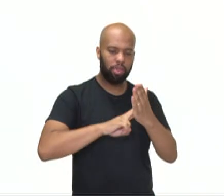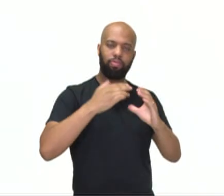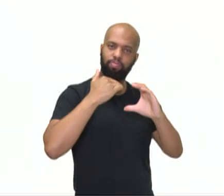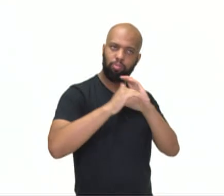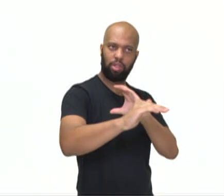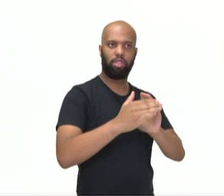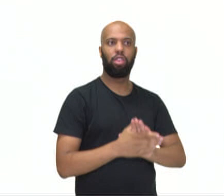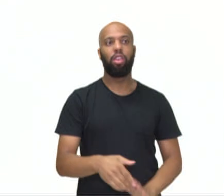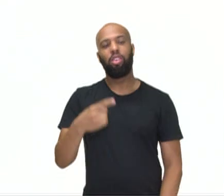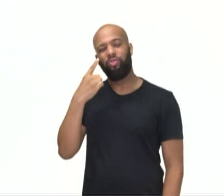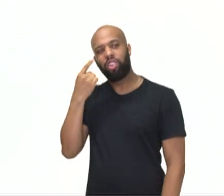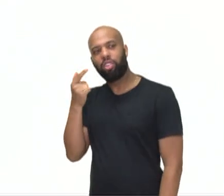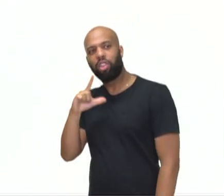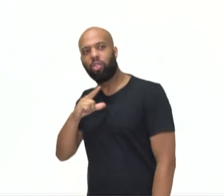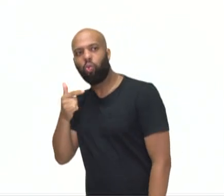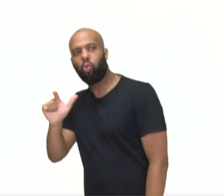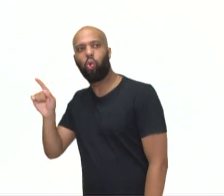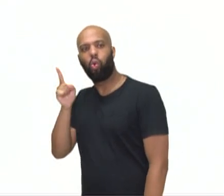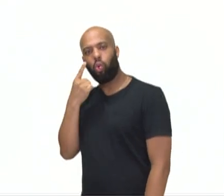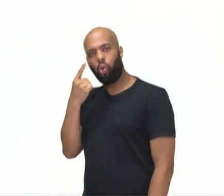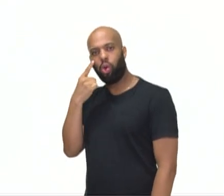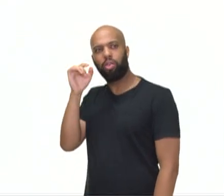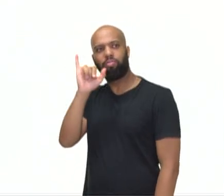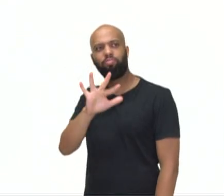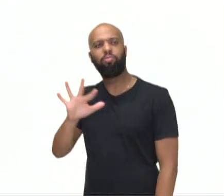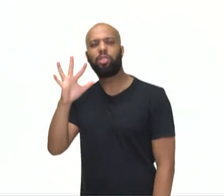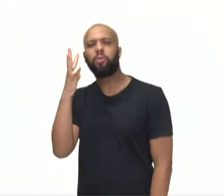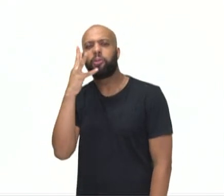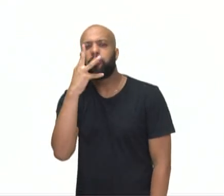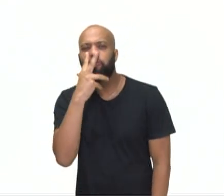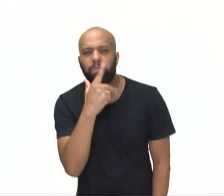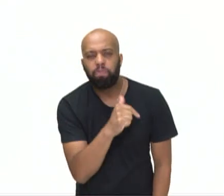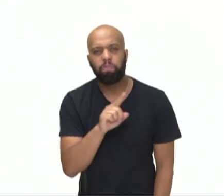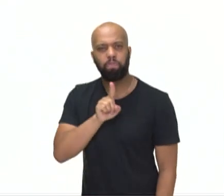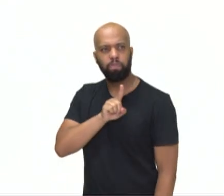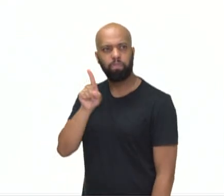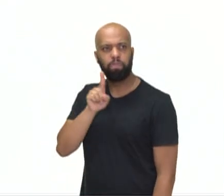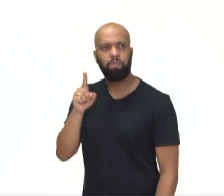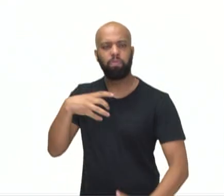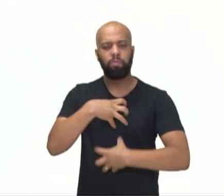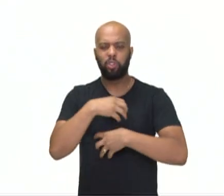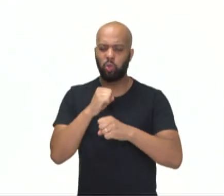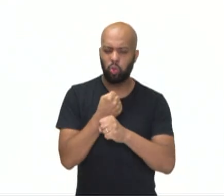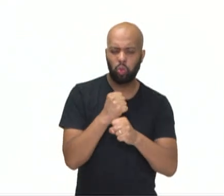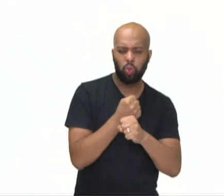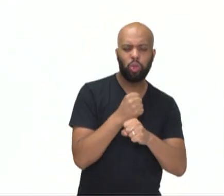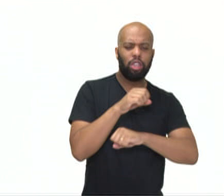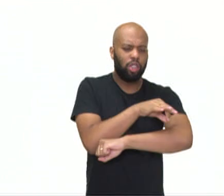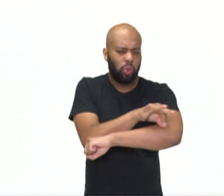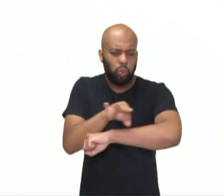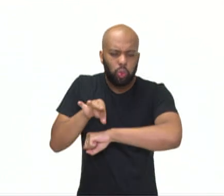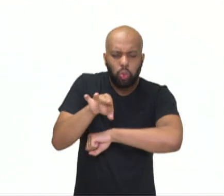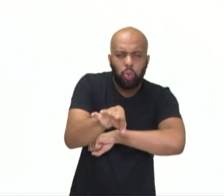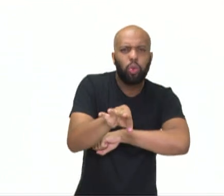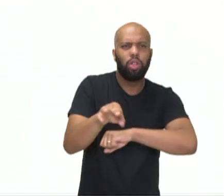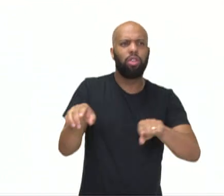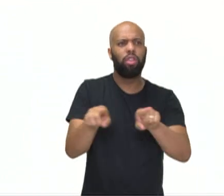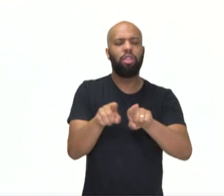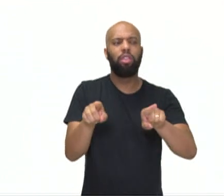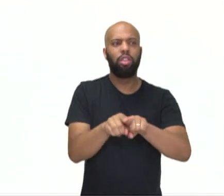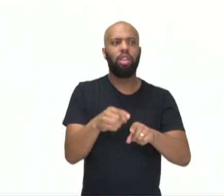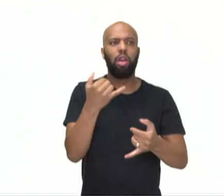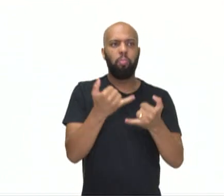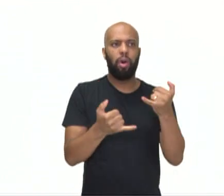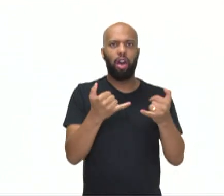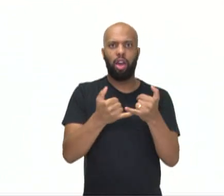cartão postal, olha que imagem, que monumento, né, gente? Olha a construção, essa arquitetura, e parece ser